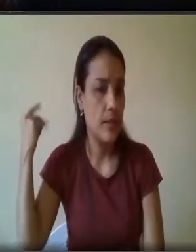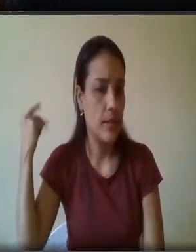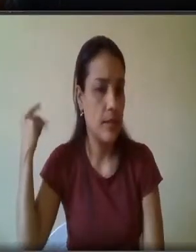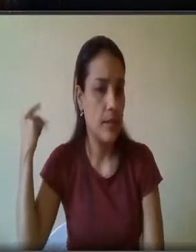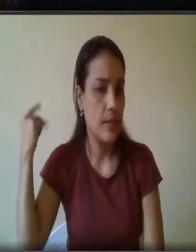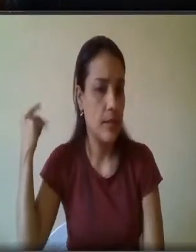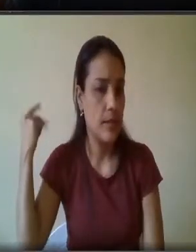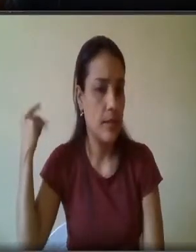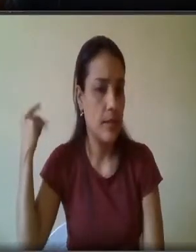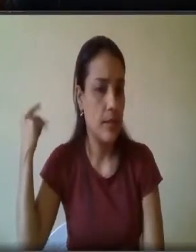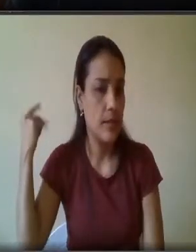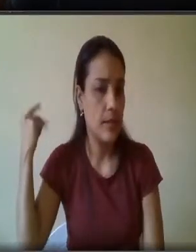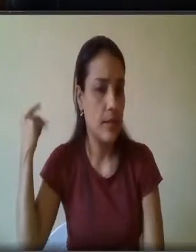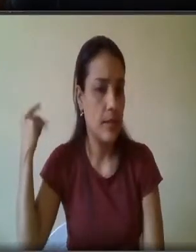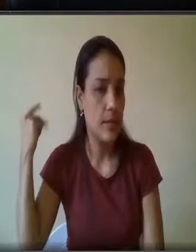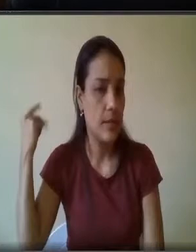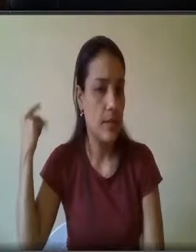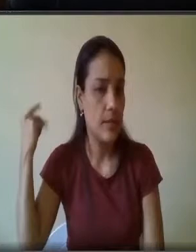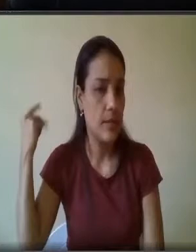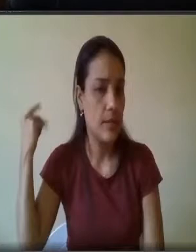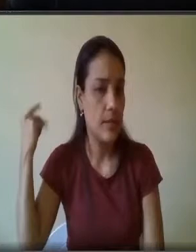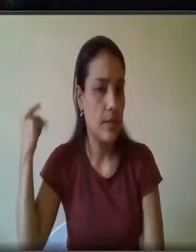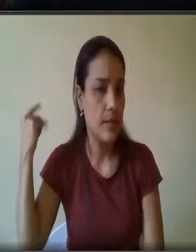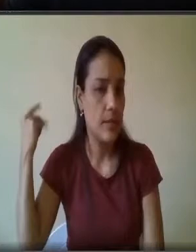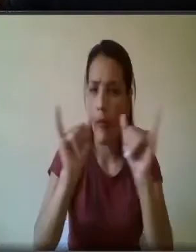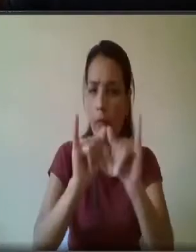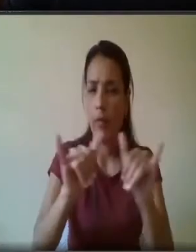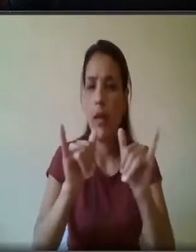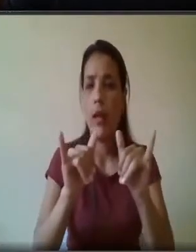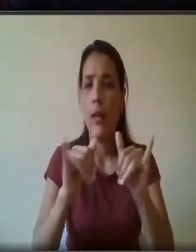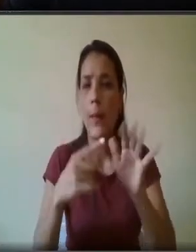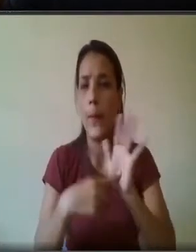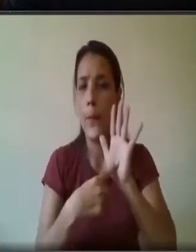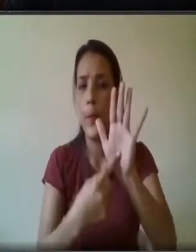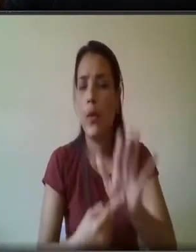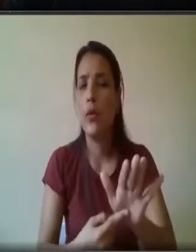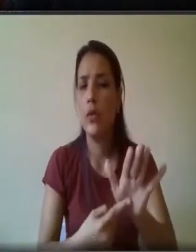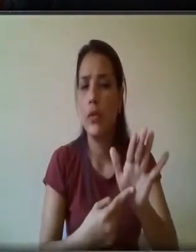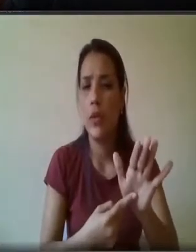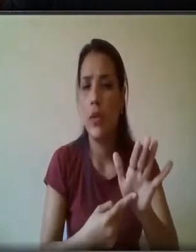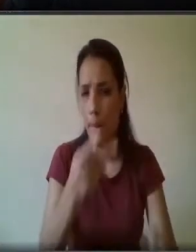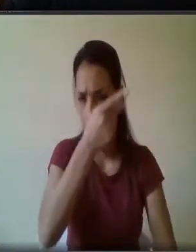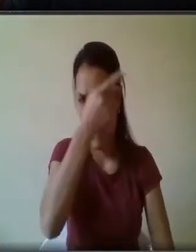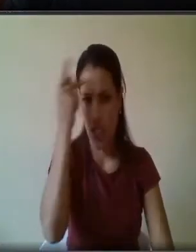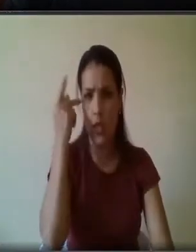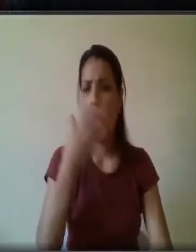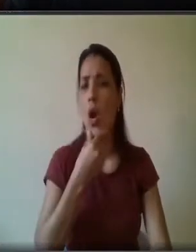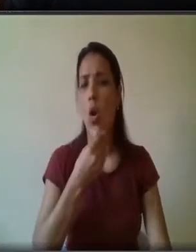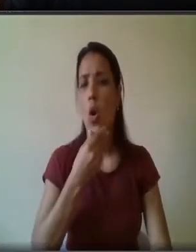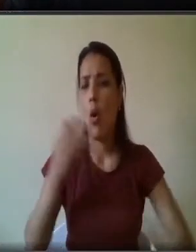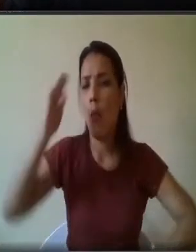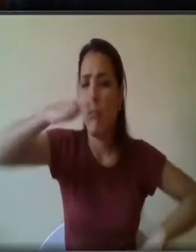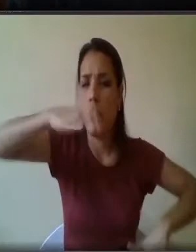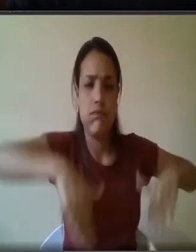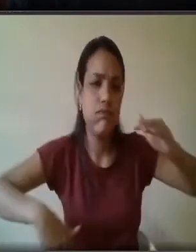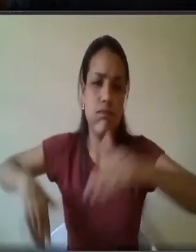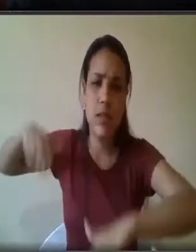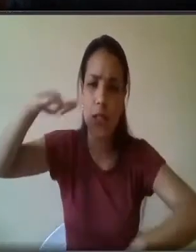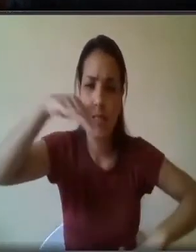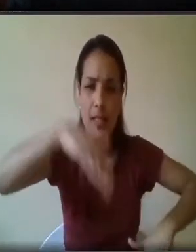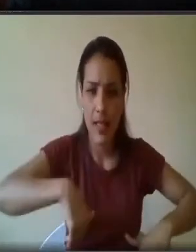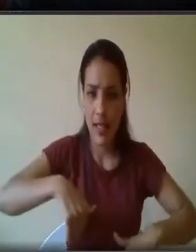fez uma propaganda mostrando o rapaz nadando do Brasil até a África, né?